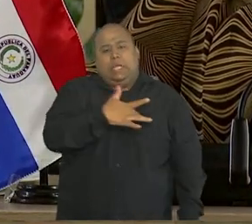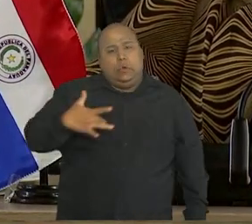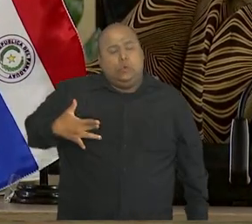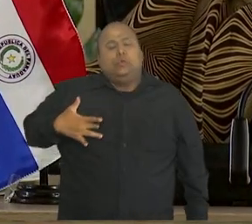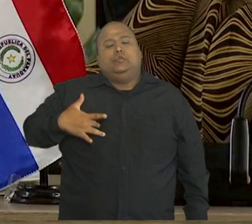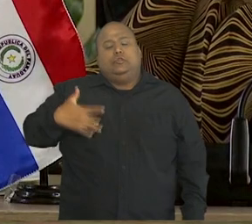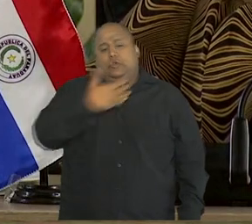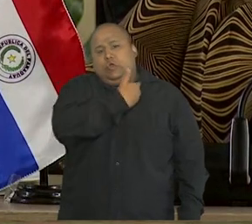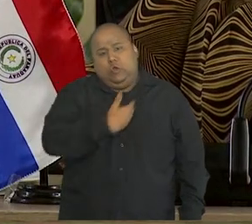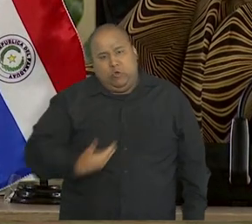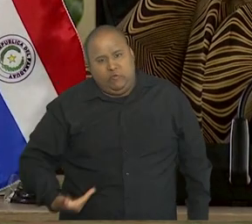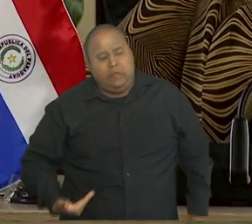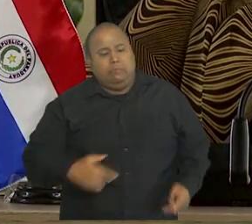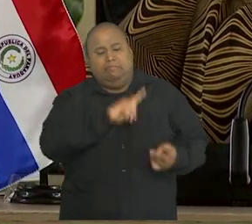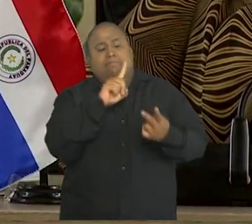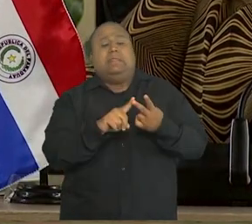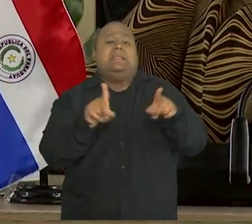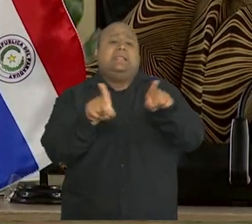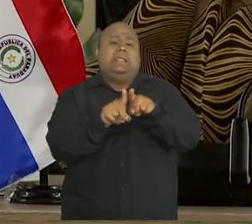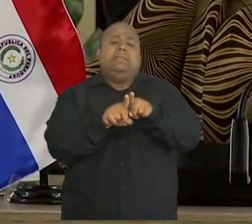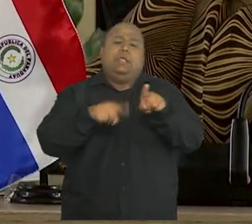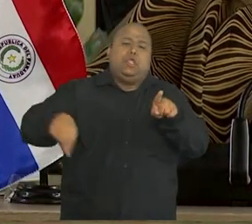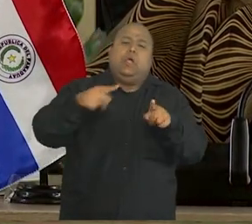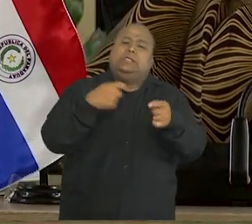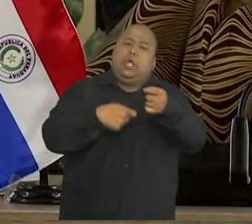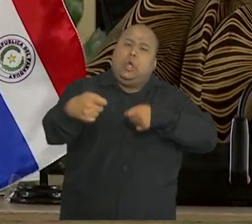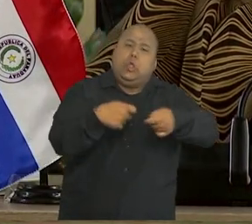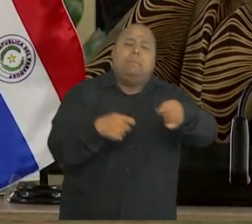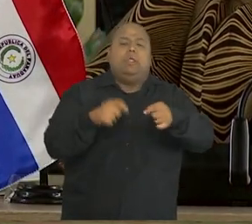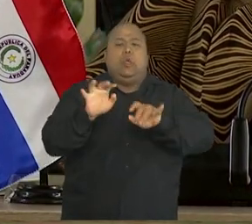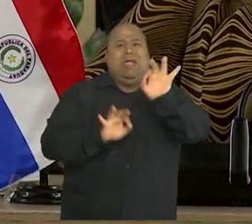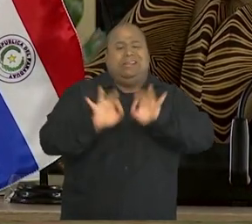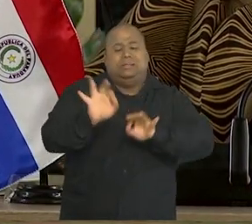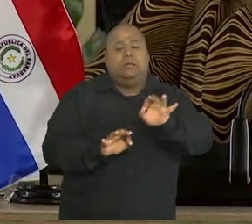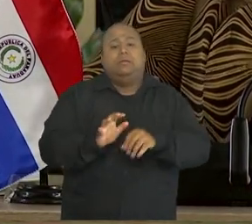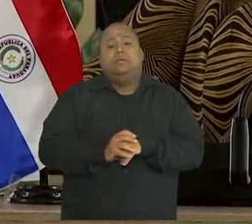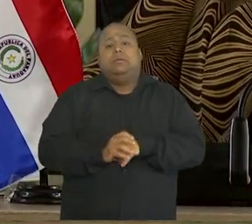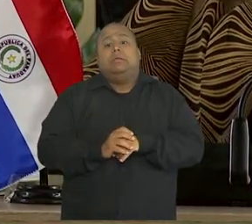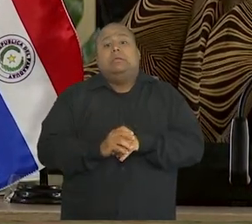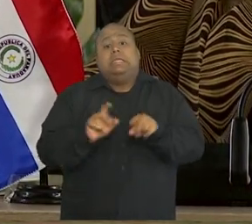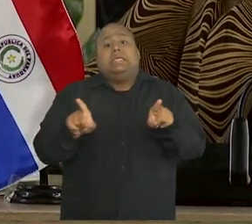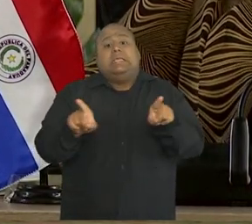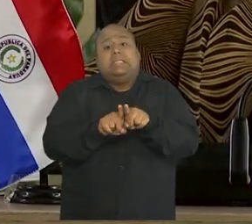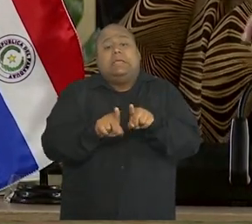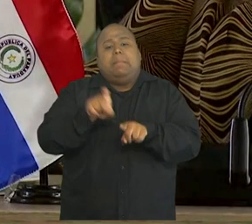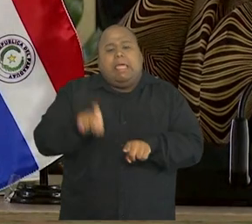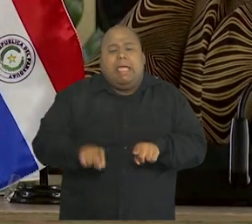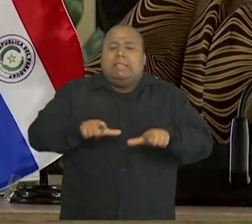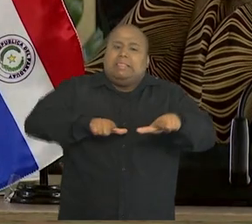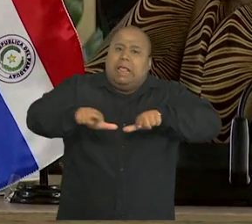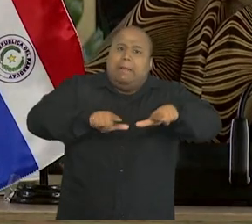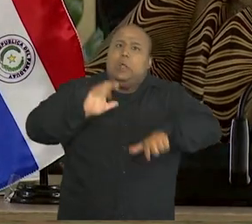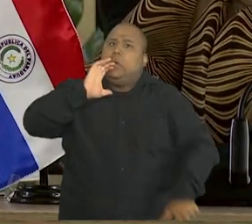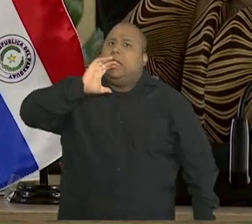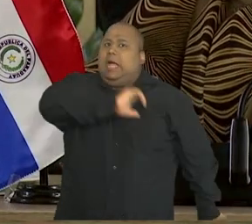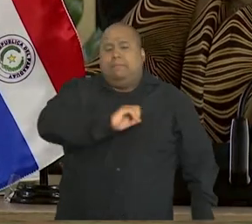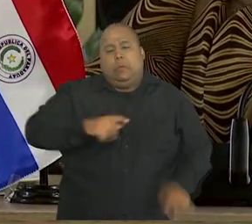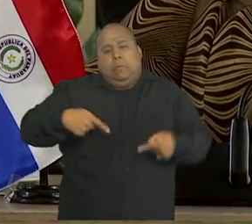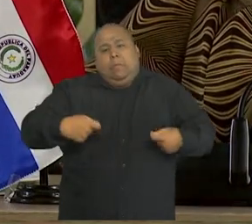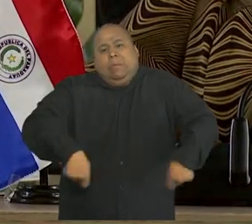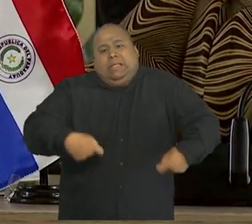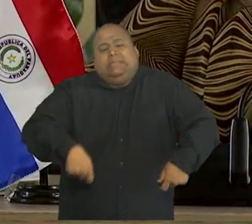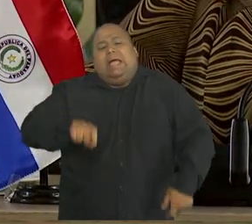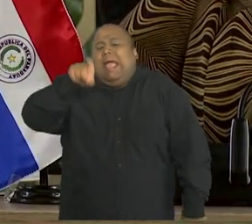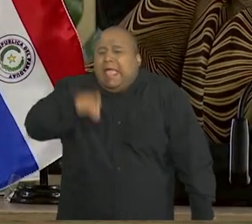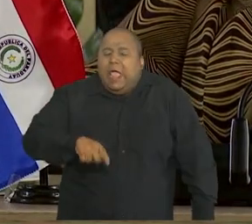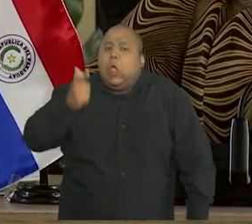que amenazou também nossas economias e que requeria acções rápidas, sem